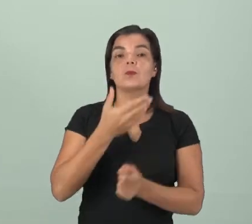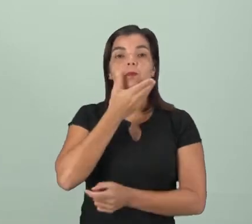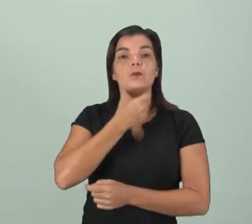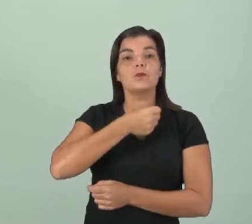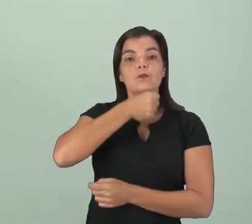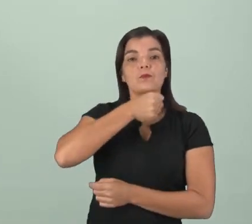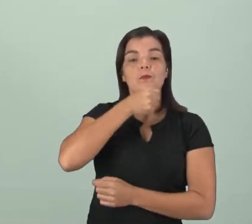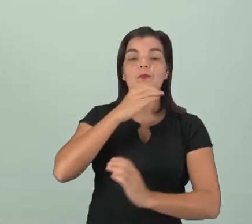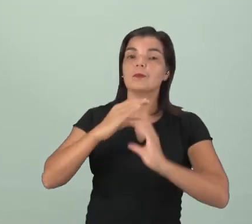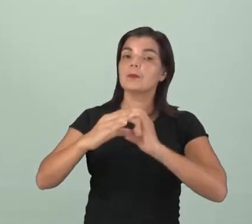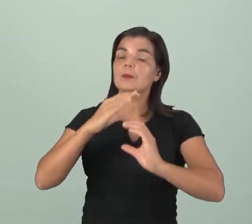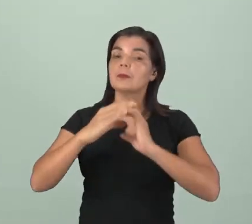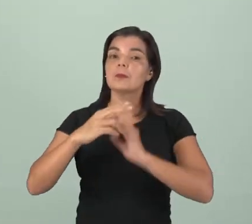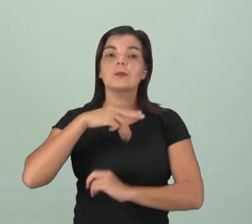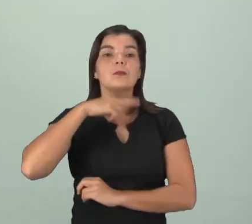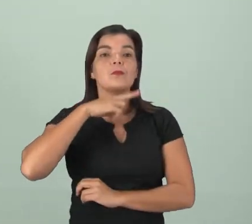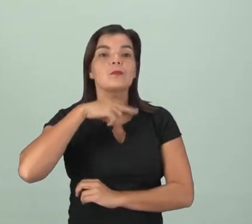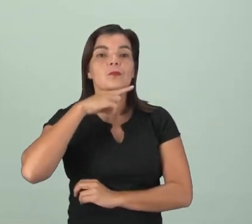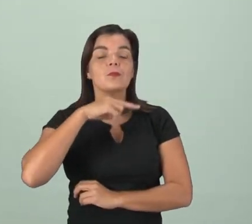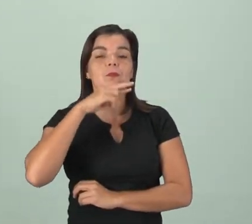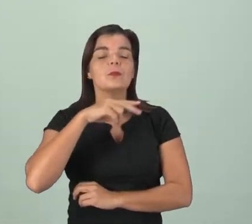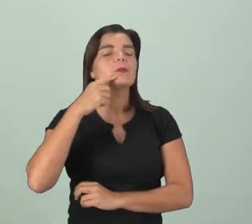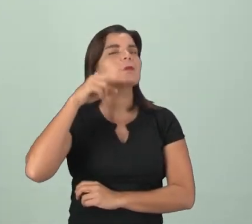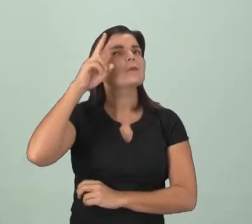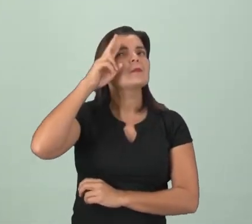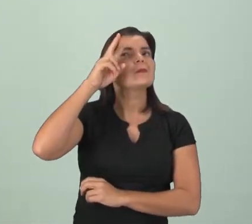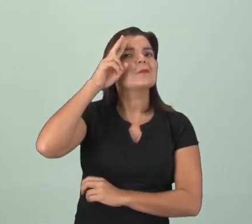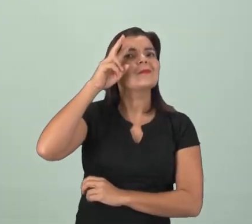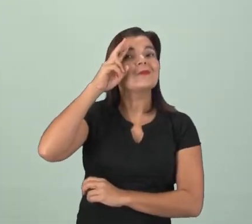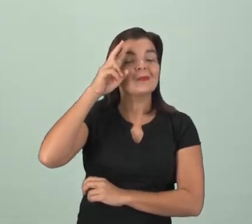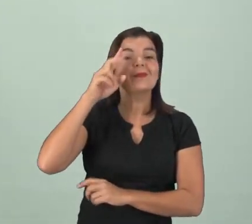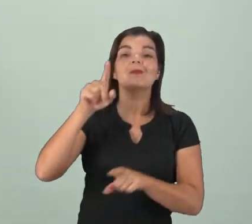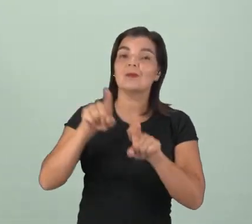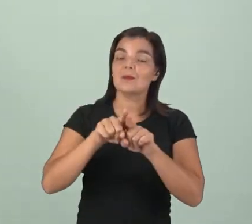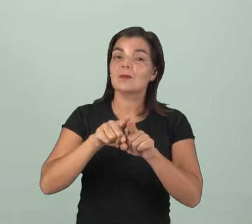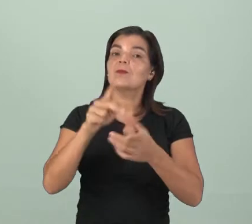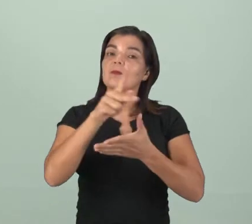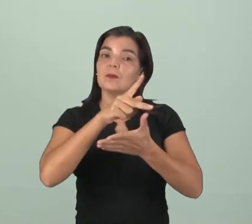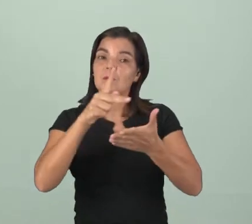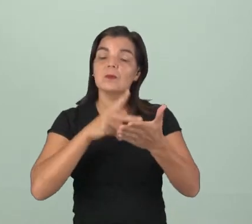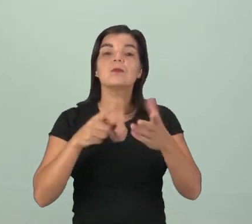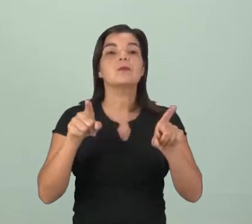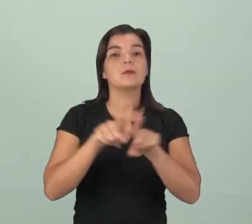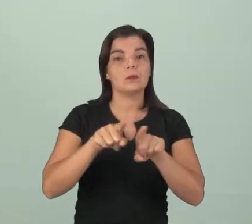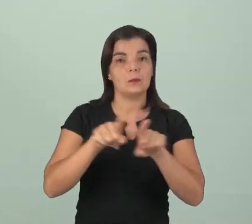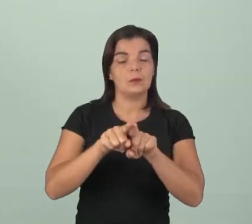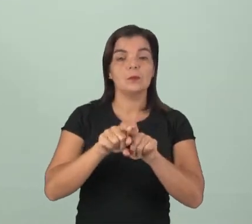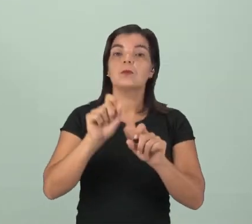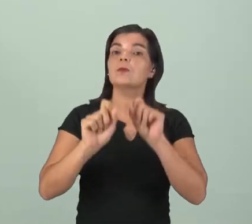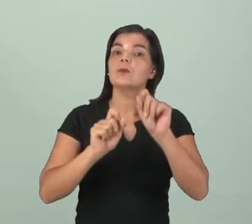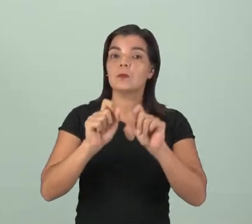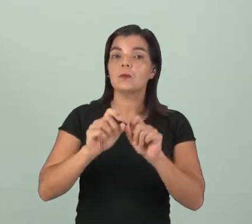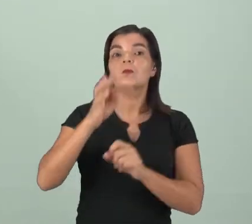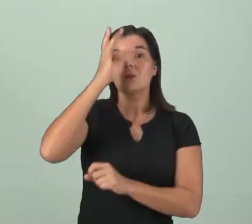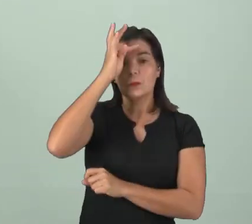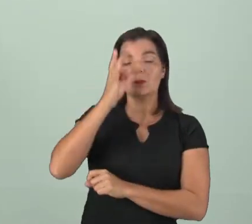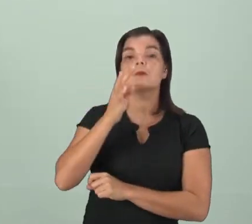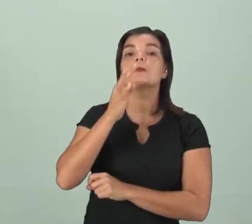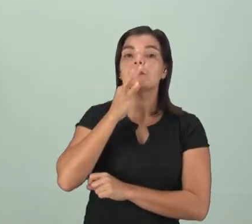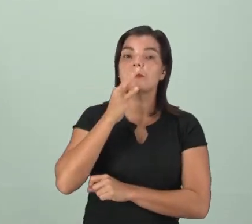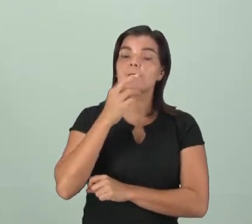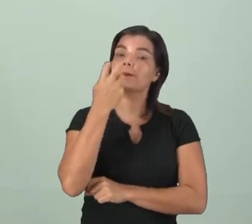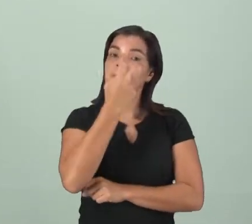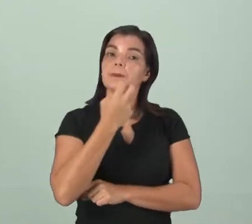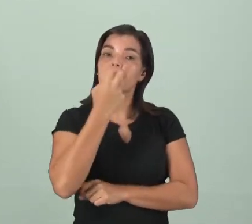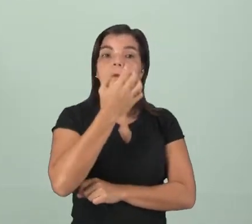neto, olha, eu lembro dessa música que o meu avô cantava para mim. Uma poesia também. Então, são formas de tradição oral que